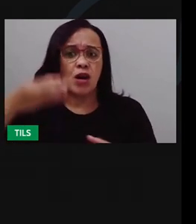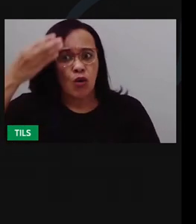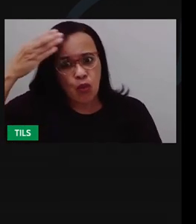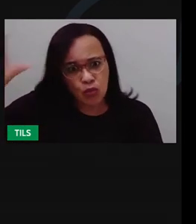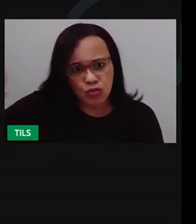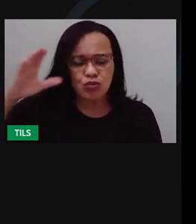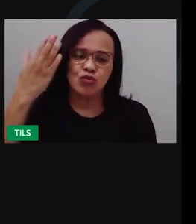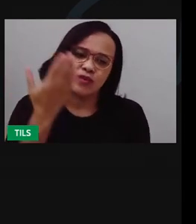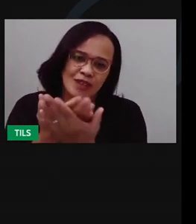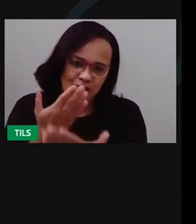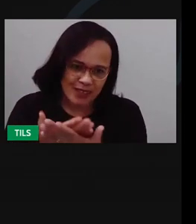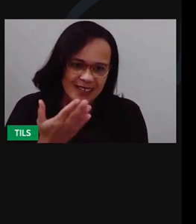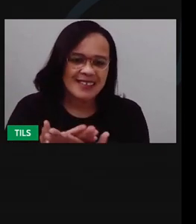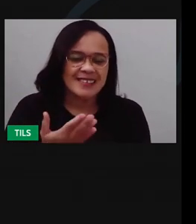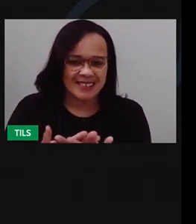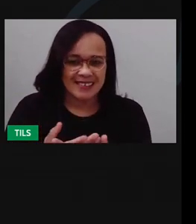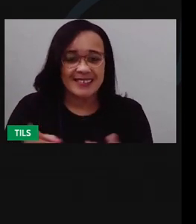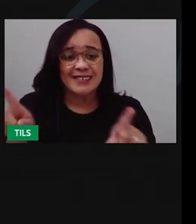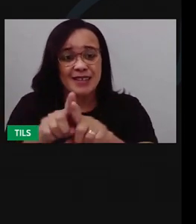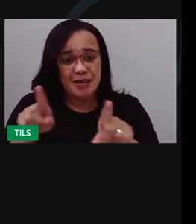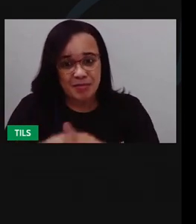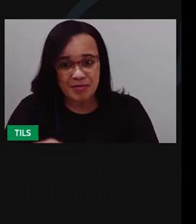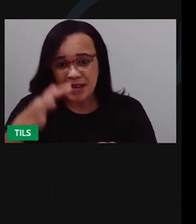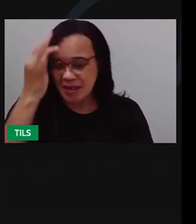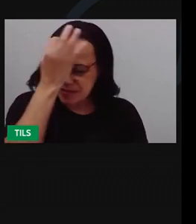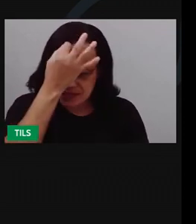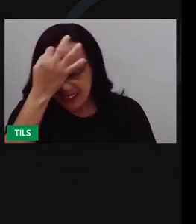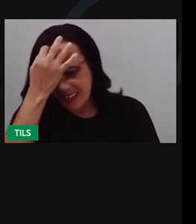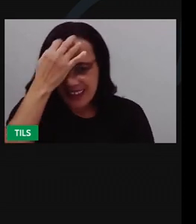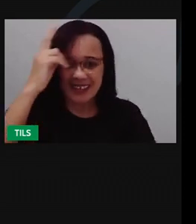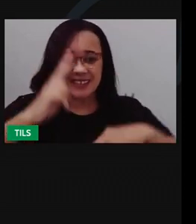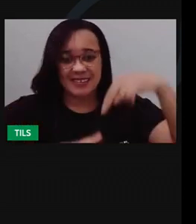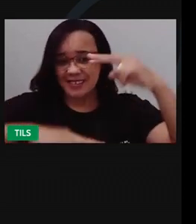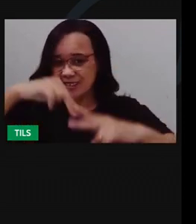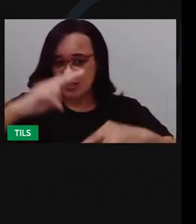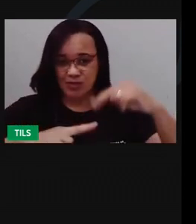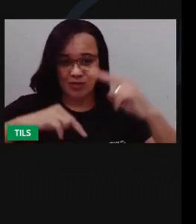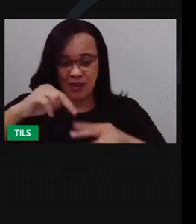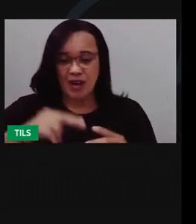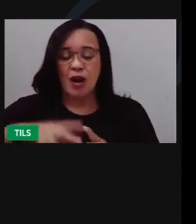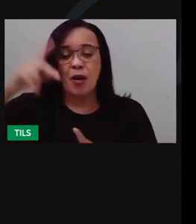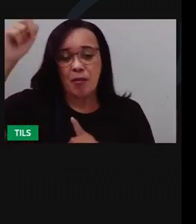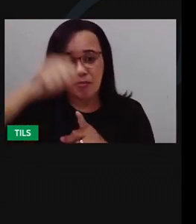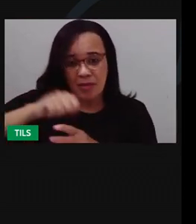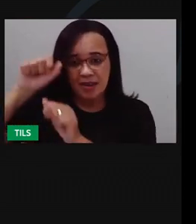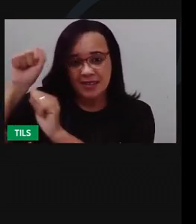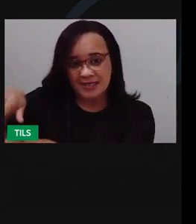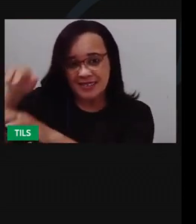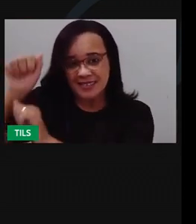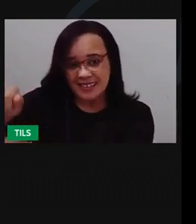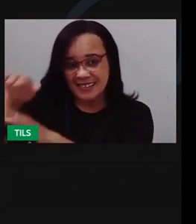Santana, Micareta São João. Em setembro tem a Expofeira, que anima a terra boiadeira.